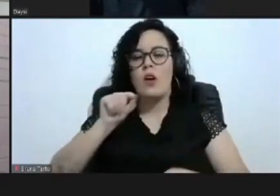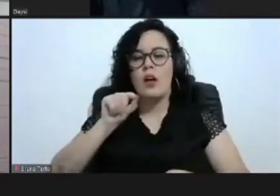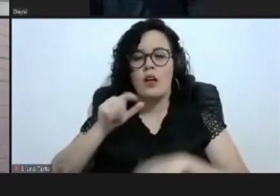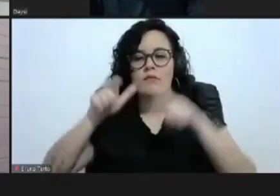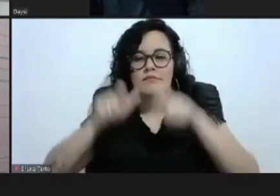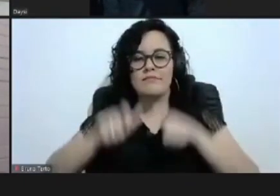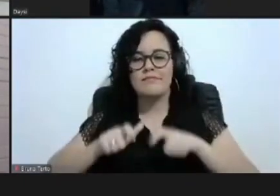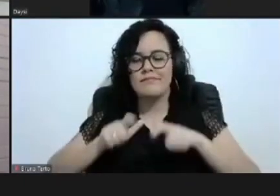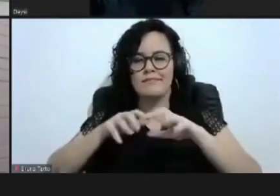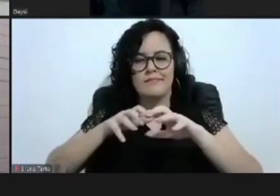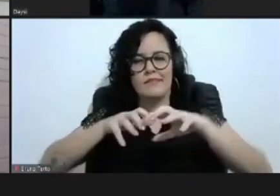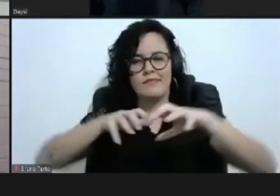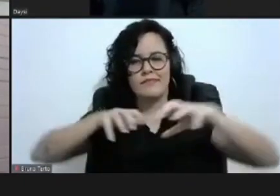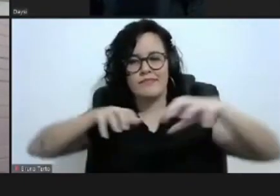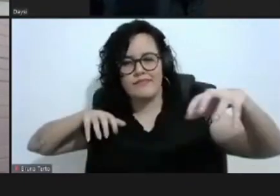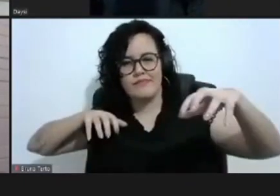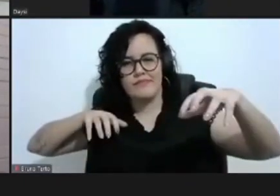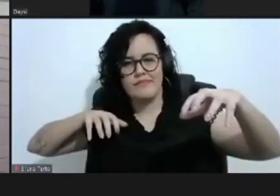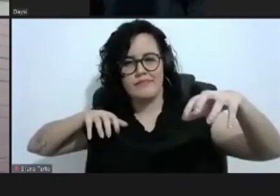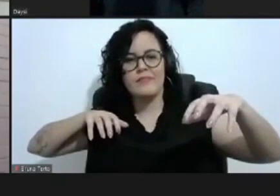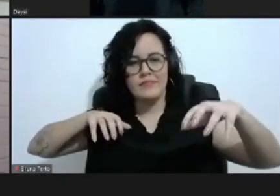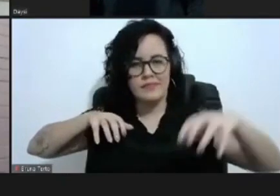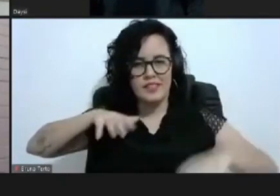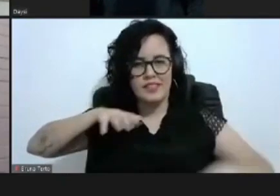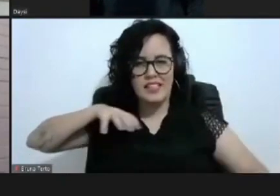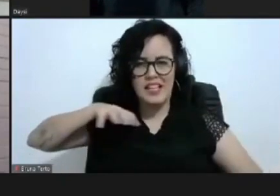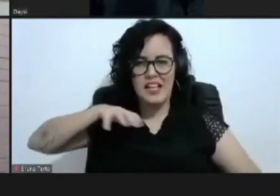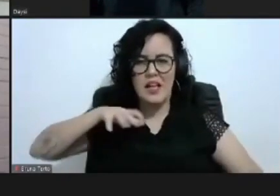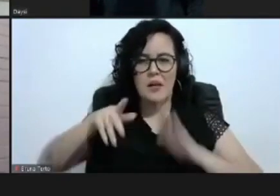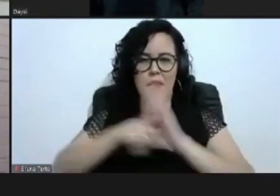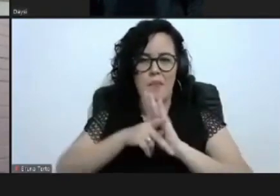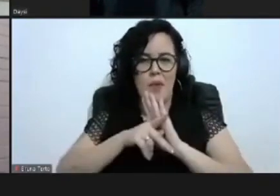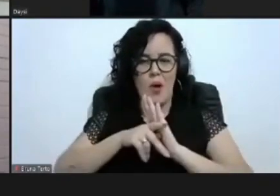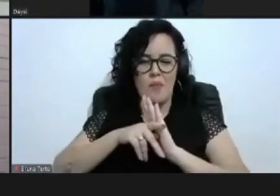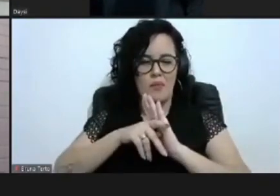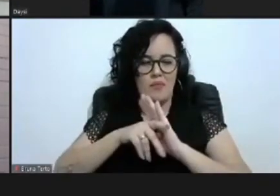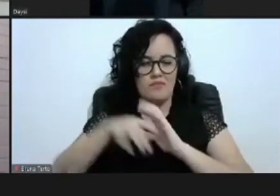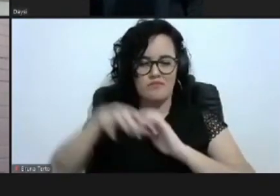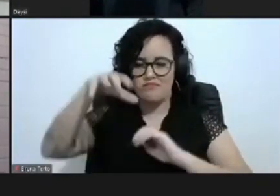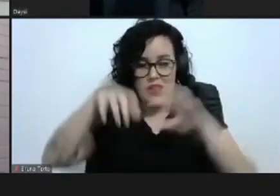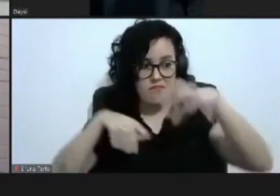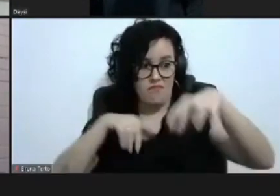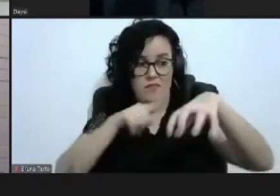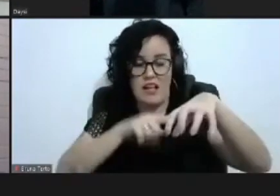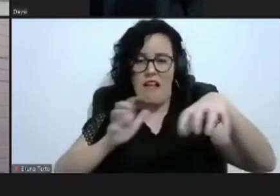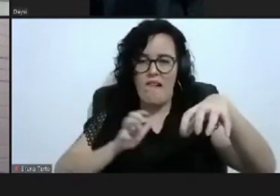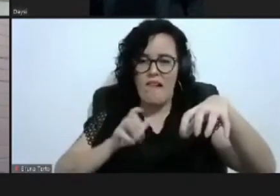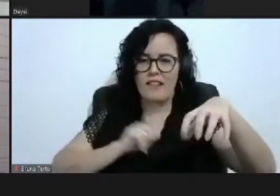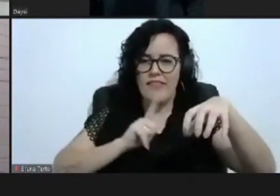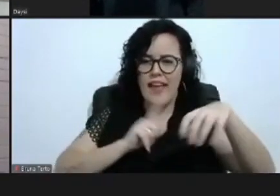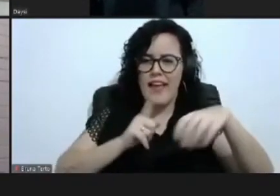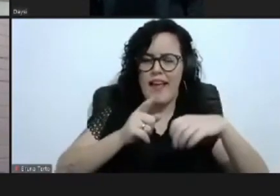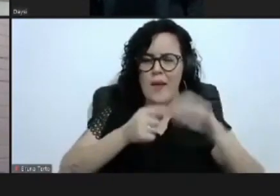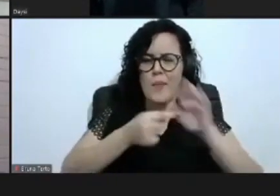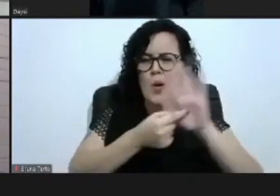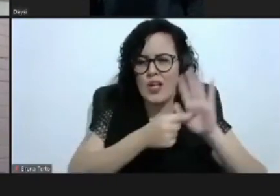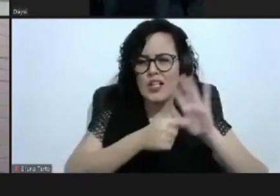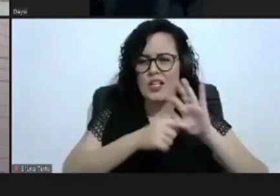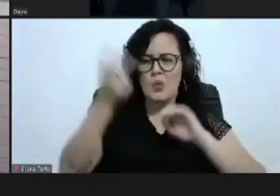deslocado dos meios dos espaços de produção intelectual, né, do mercado tradicional. E porque também